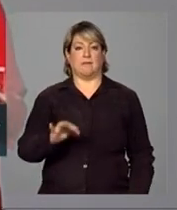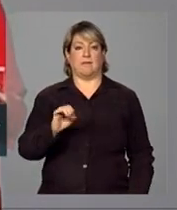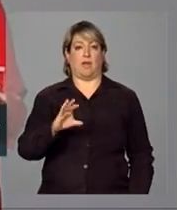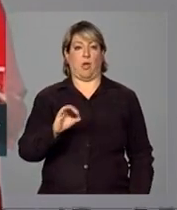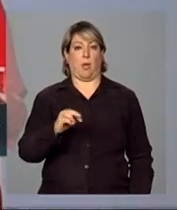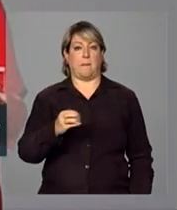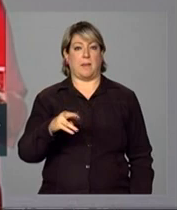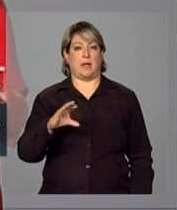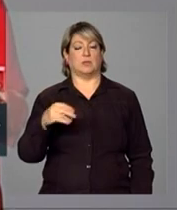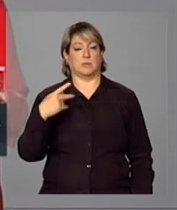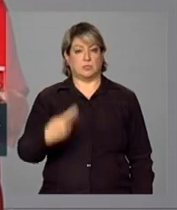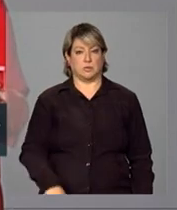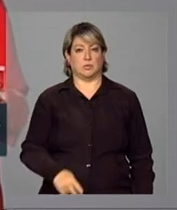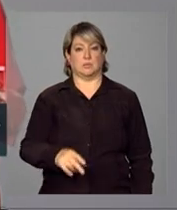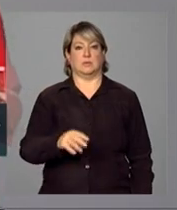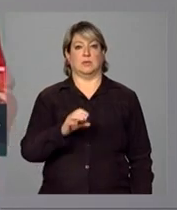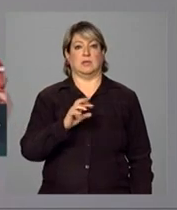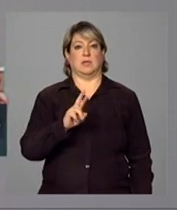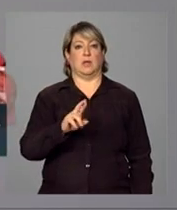FEComércio do Rio Grande do Sul.